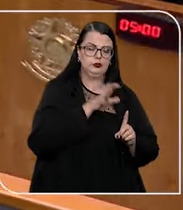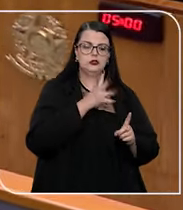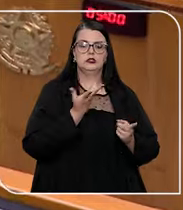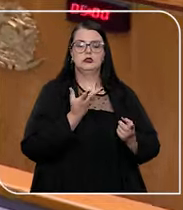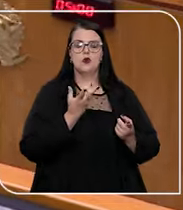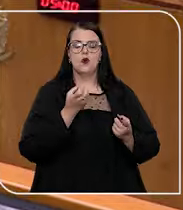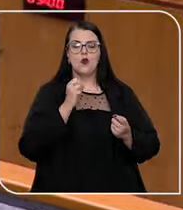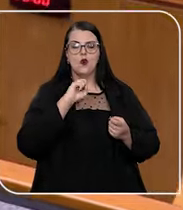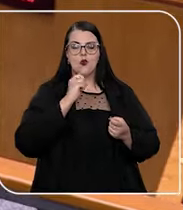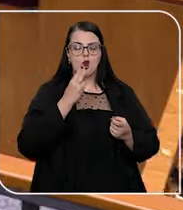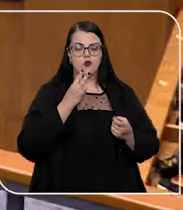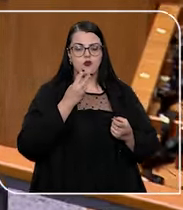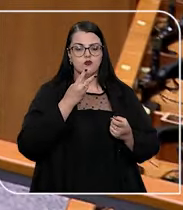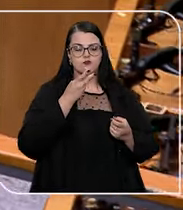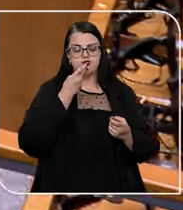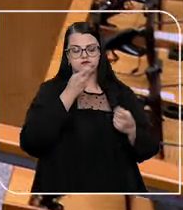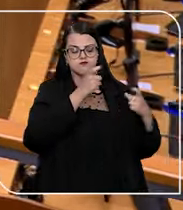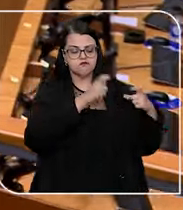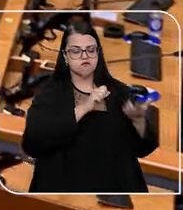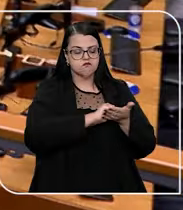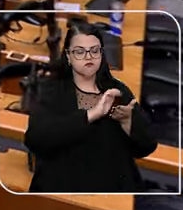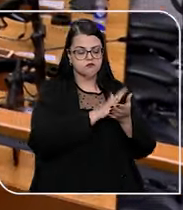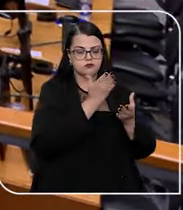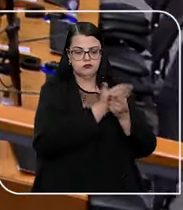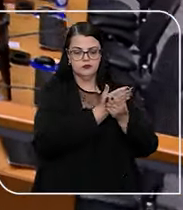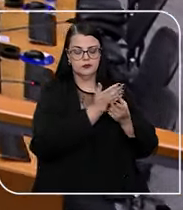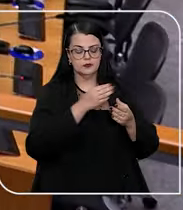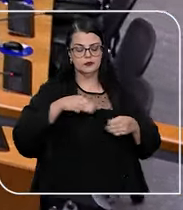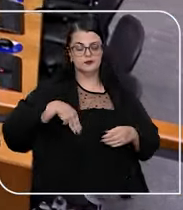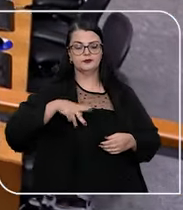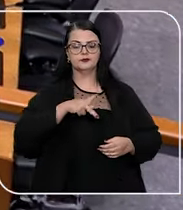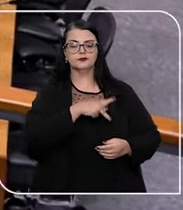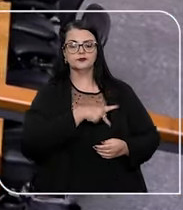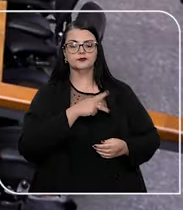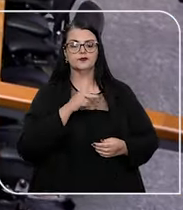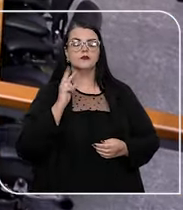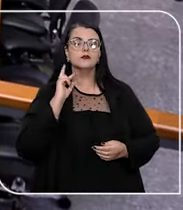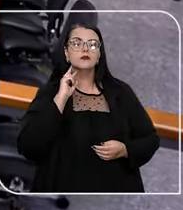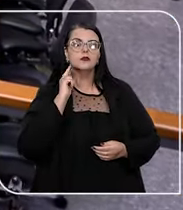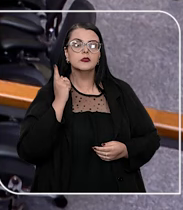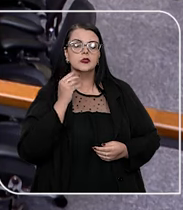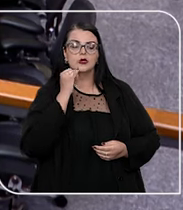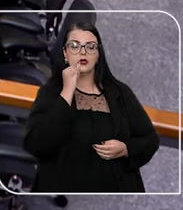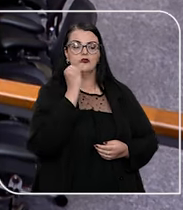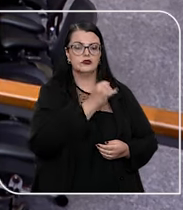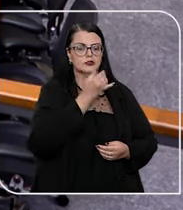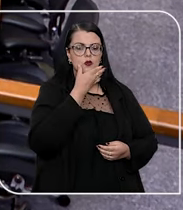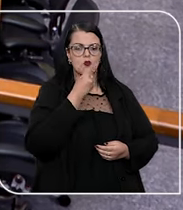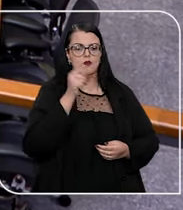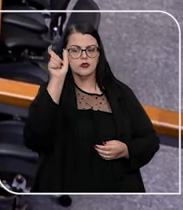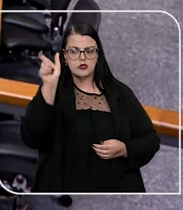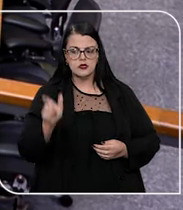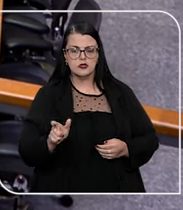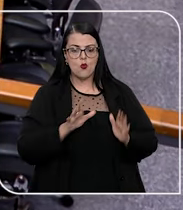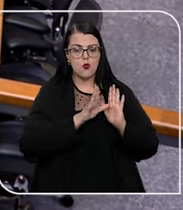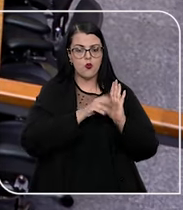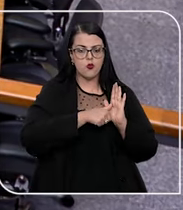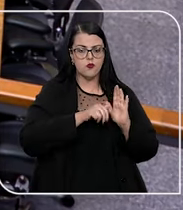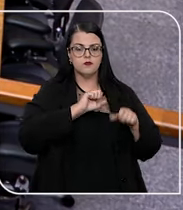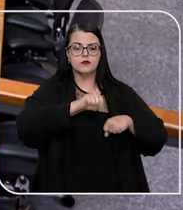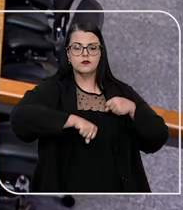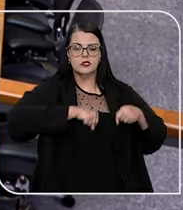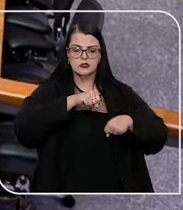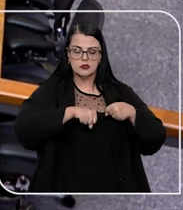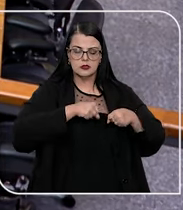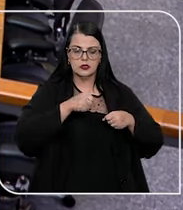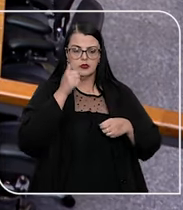tortura e foram estabelecidas em um processo no qual o ministério público de Minas Gerais denunciou um homem pelo furto de